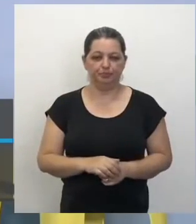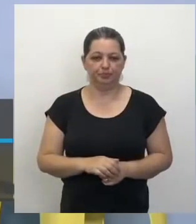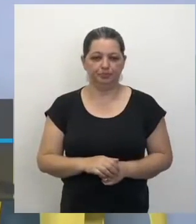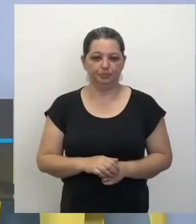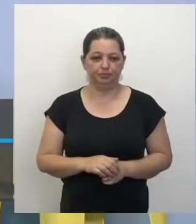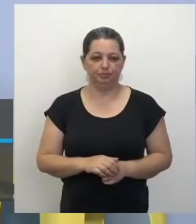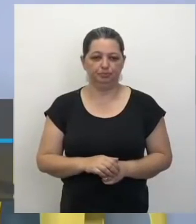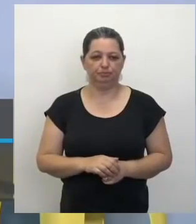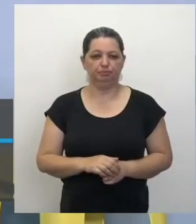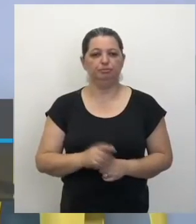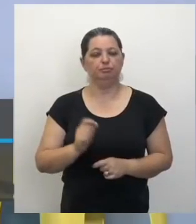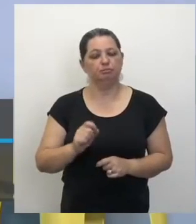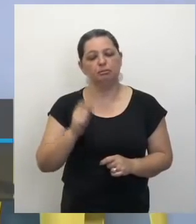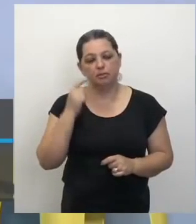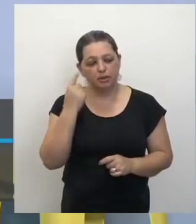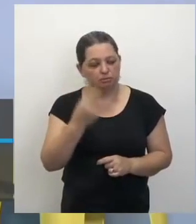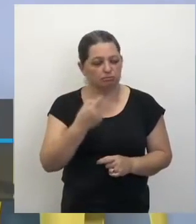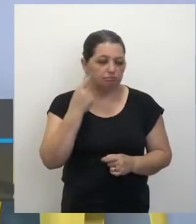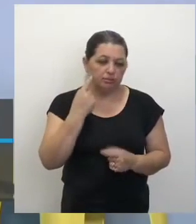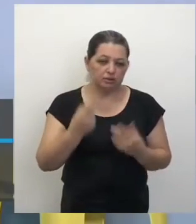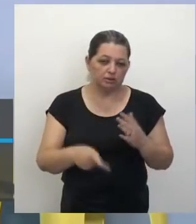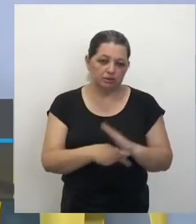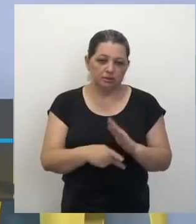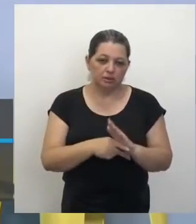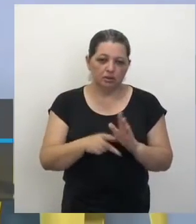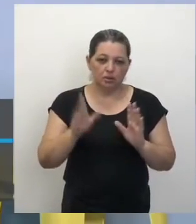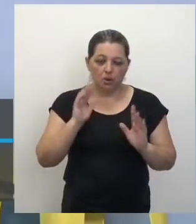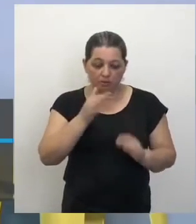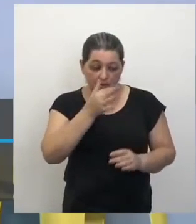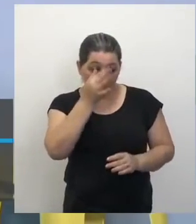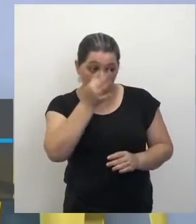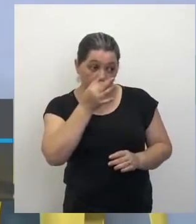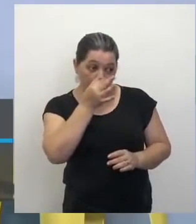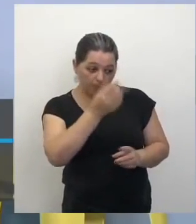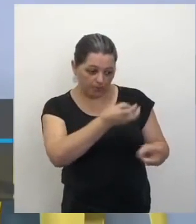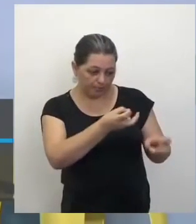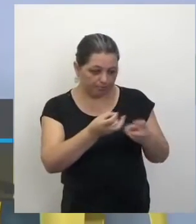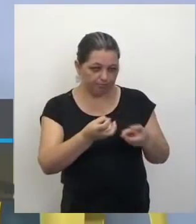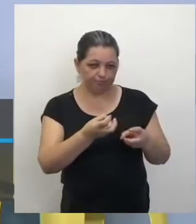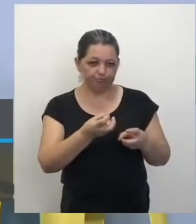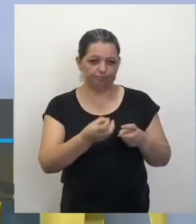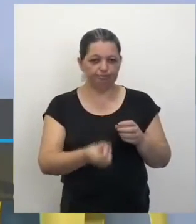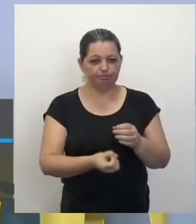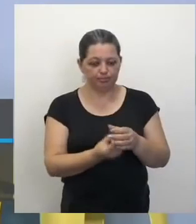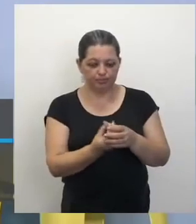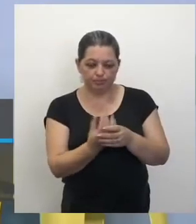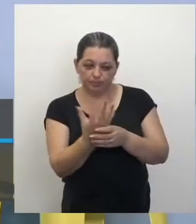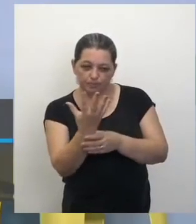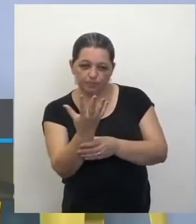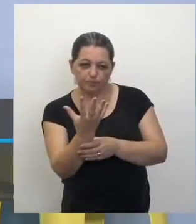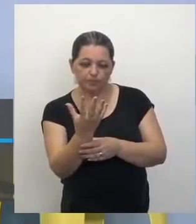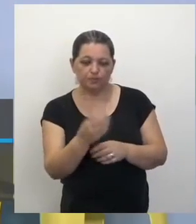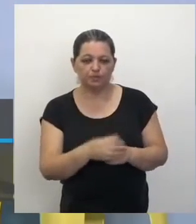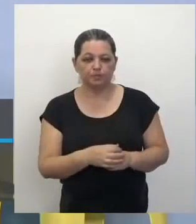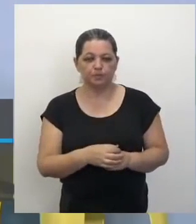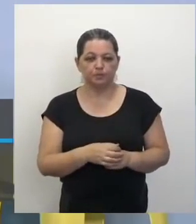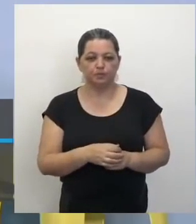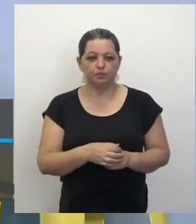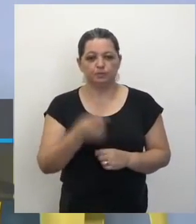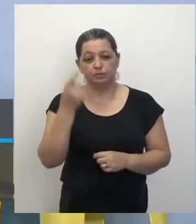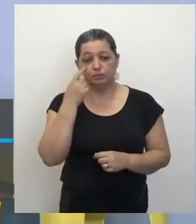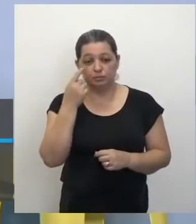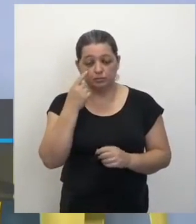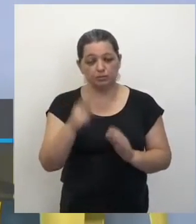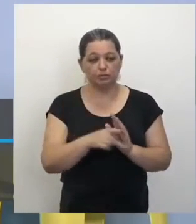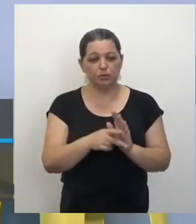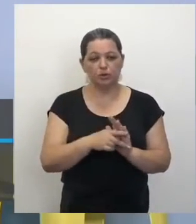todos os ciclos. Então, eles olhavam para uma flor, olhavam para uma planta, olhavam para o